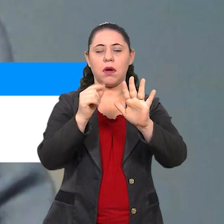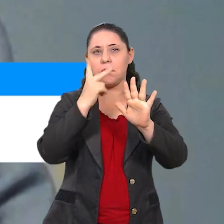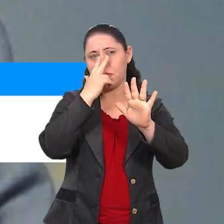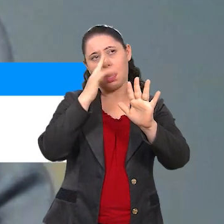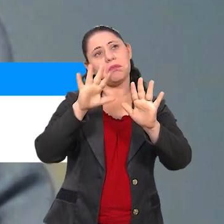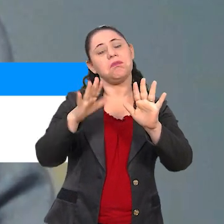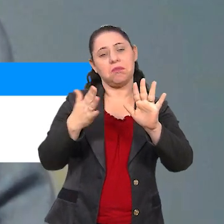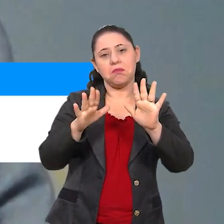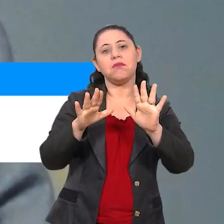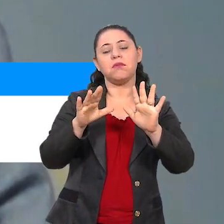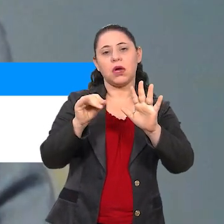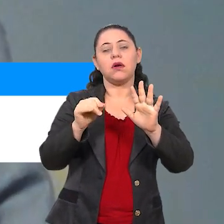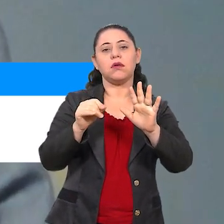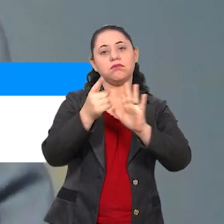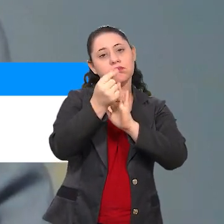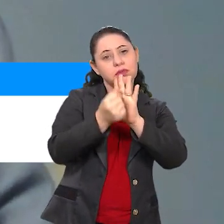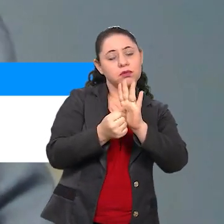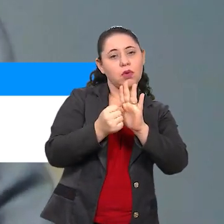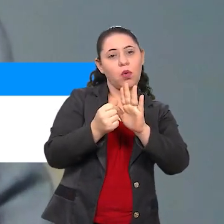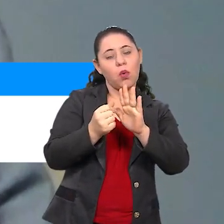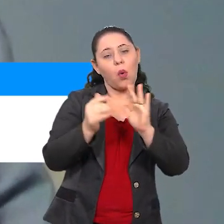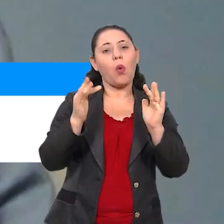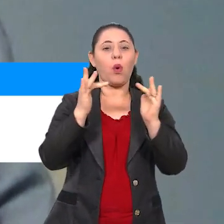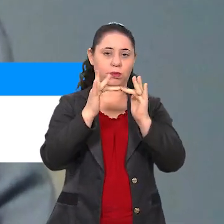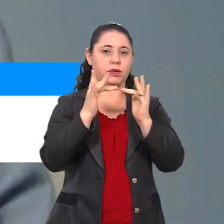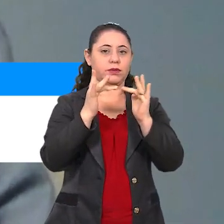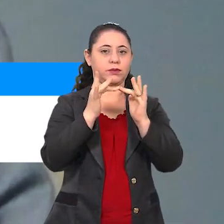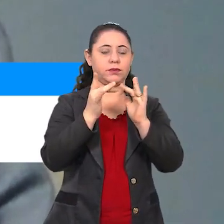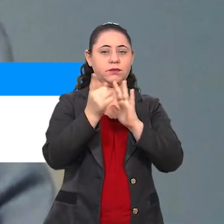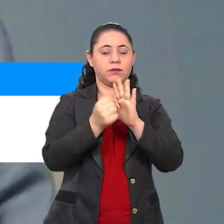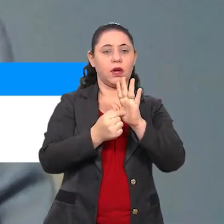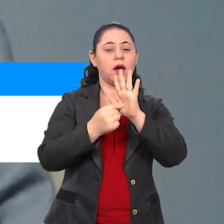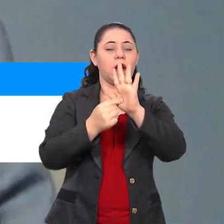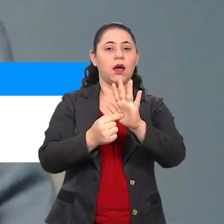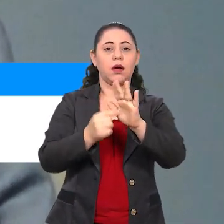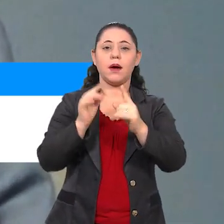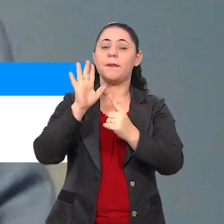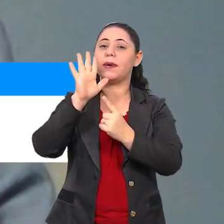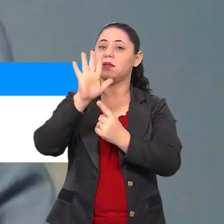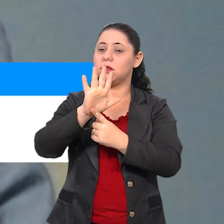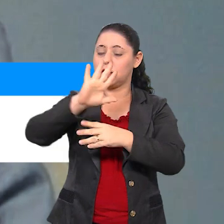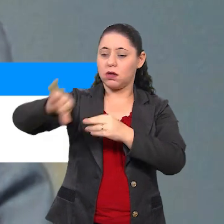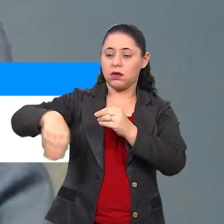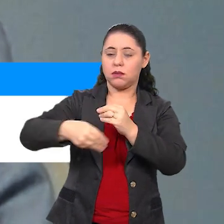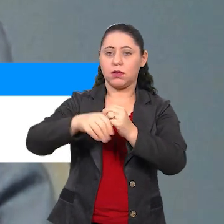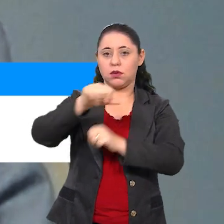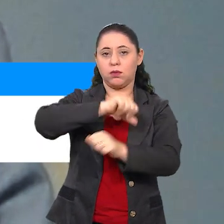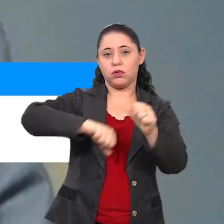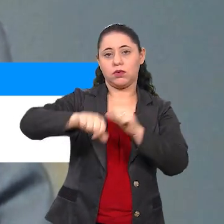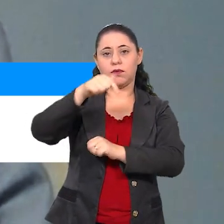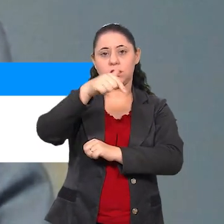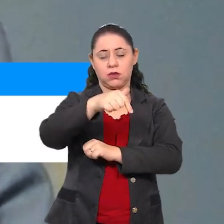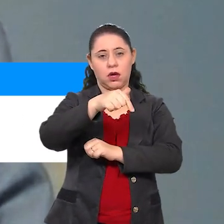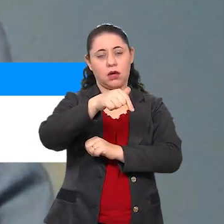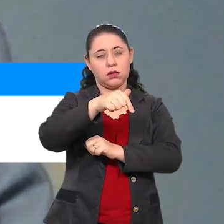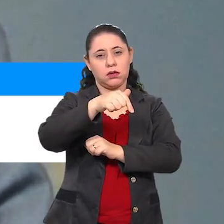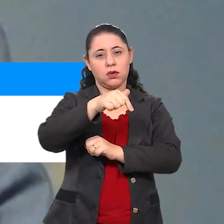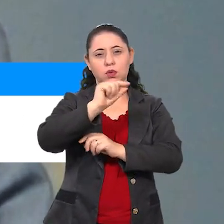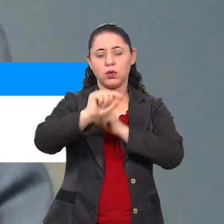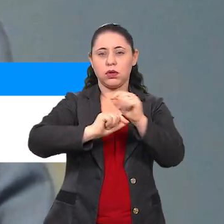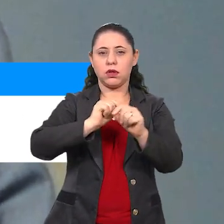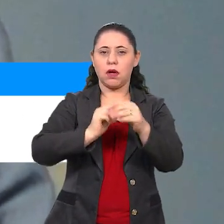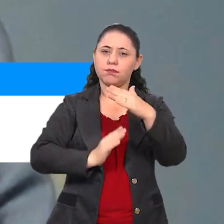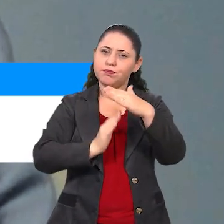mostrando montante que se mostra razoável e compatível com o orçamento do Estado. Nesse sentido, apresentei subemenda à emenda modificativa